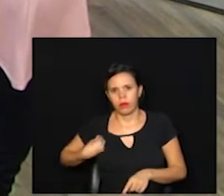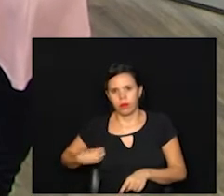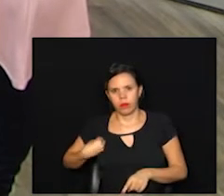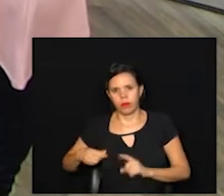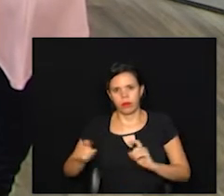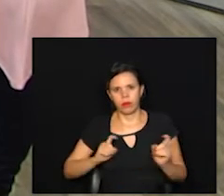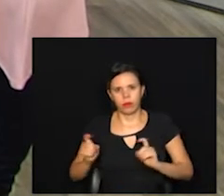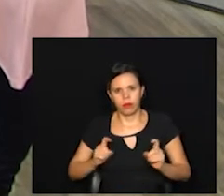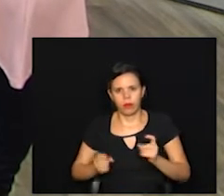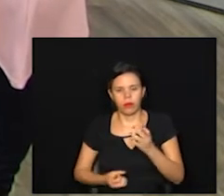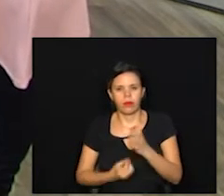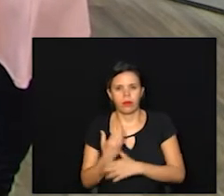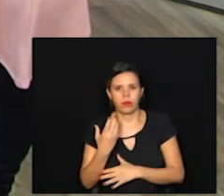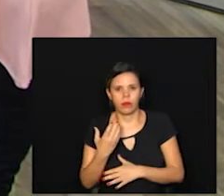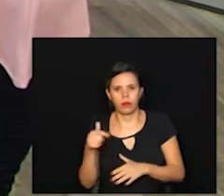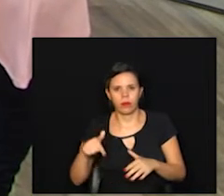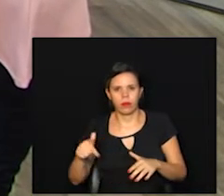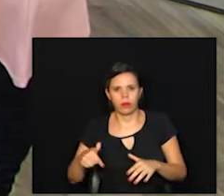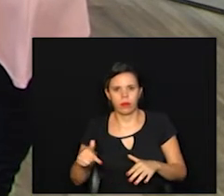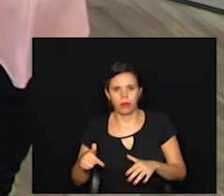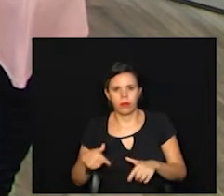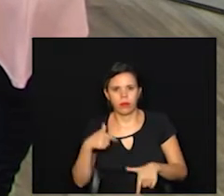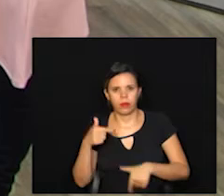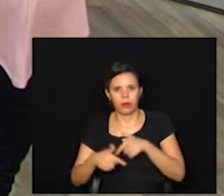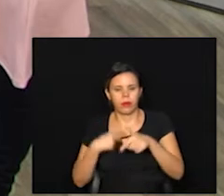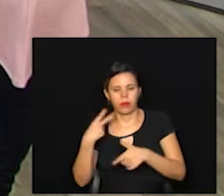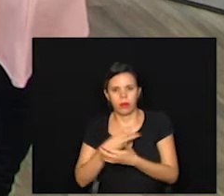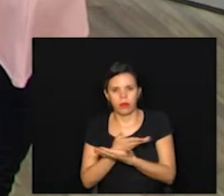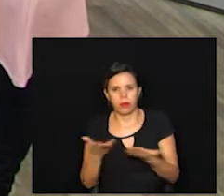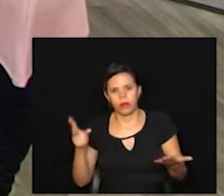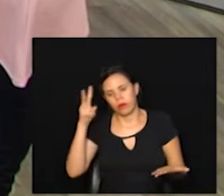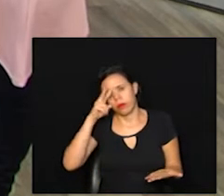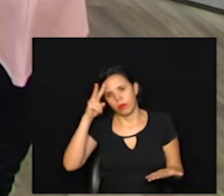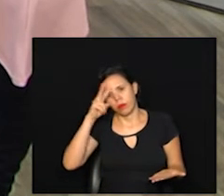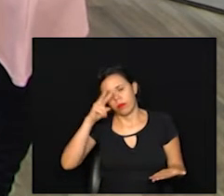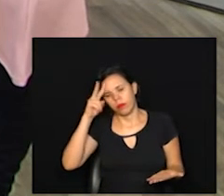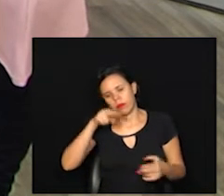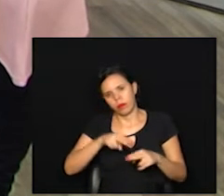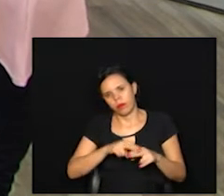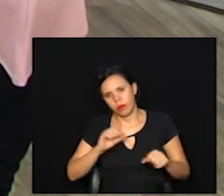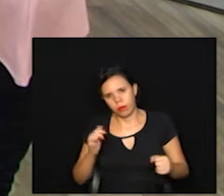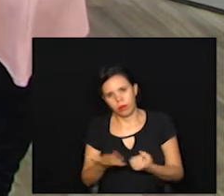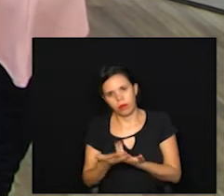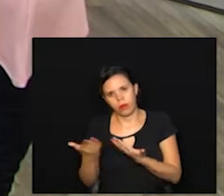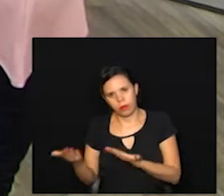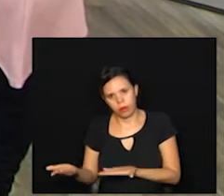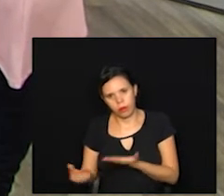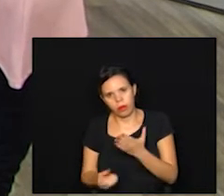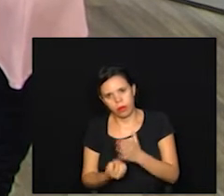uma reunião que acontece aqui no trabalho dos vereadores. Lembrando que, em função da pandemia,